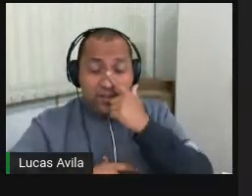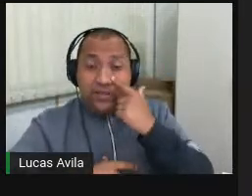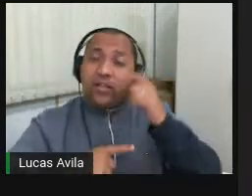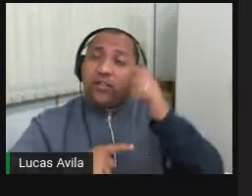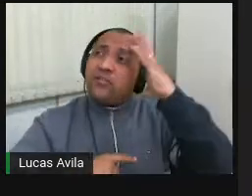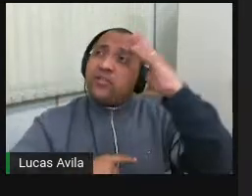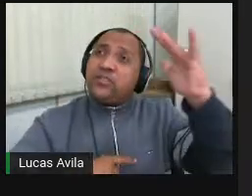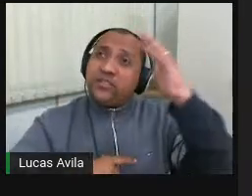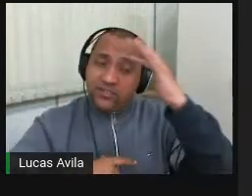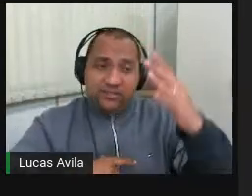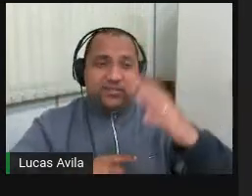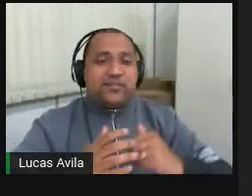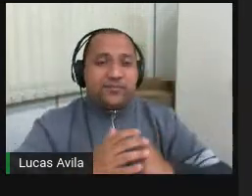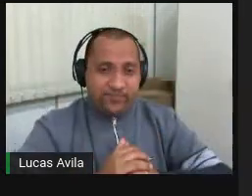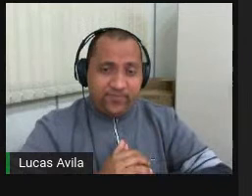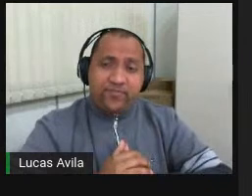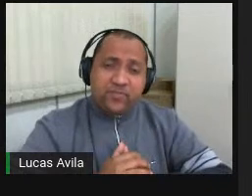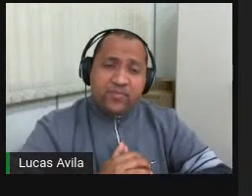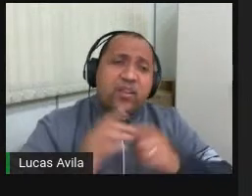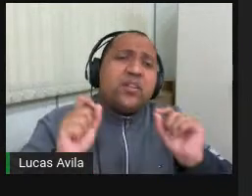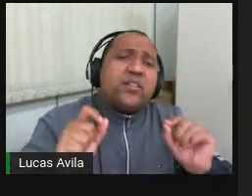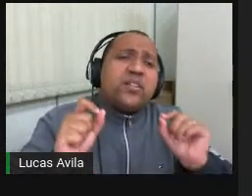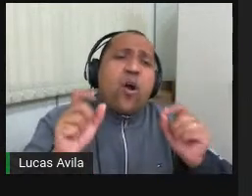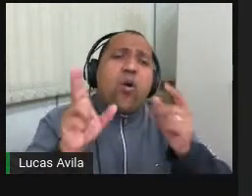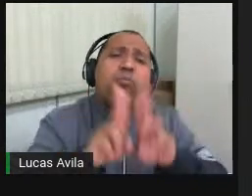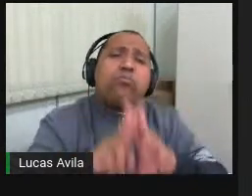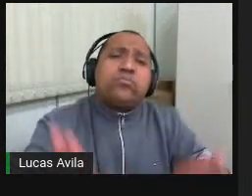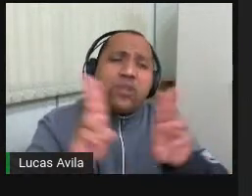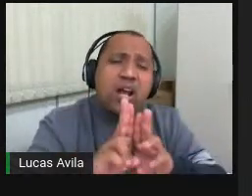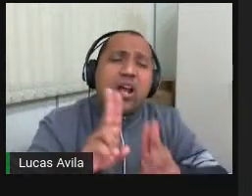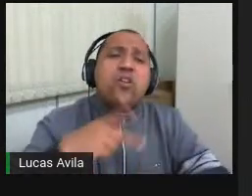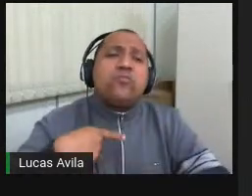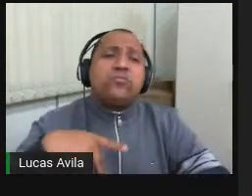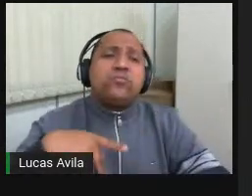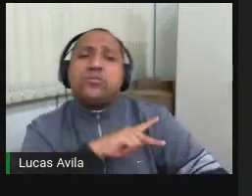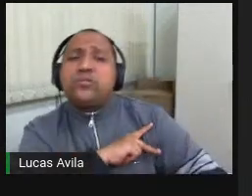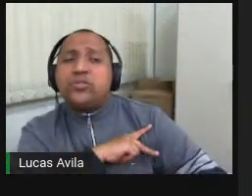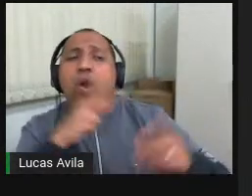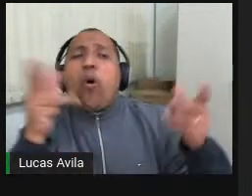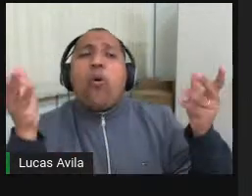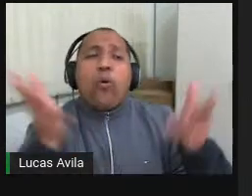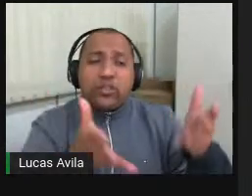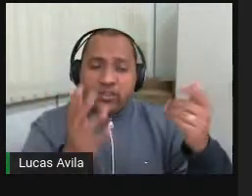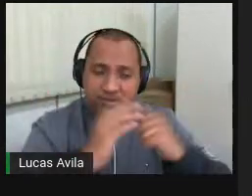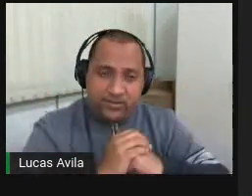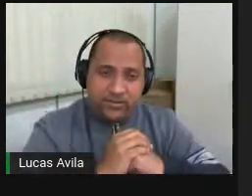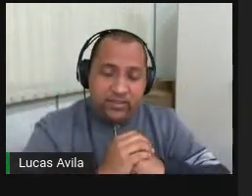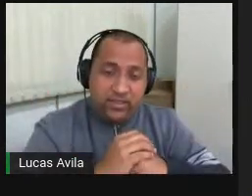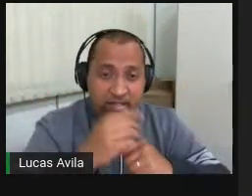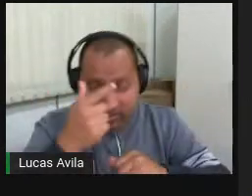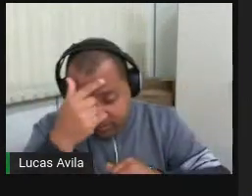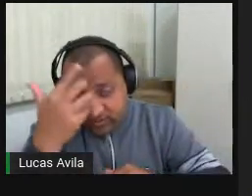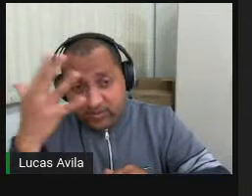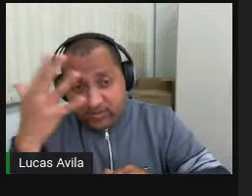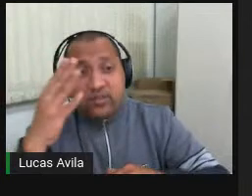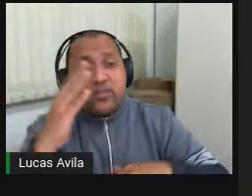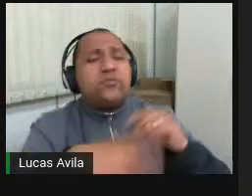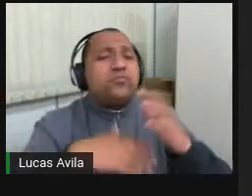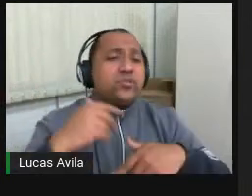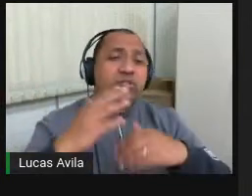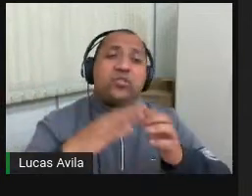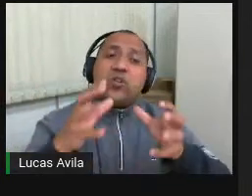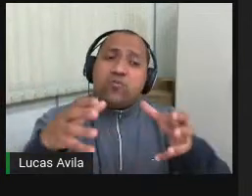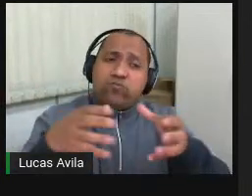reflexão. Quem é a universidade pública que os forma hoje? A Unipampa é construída pelo coletivo